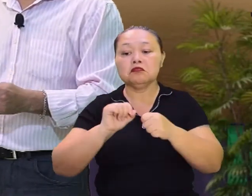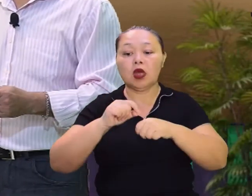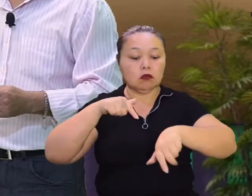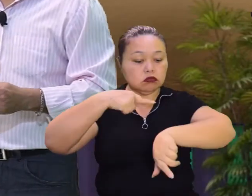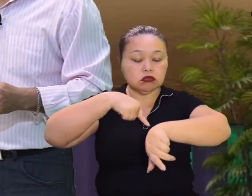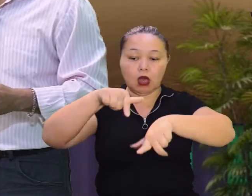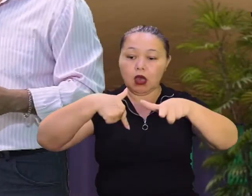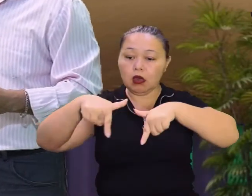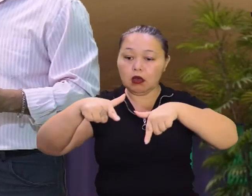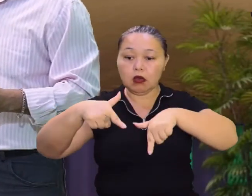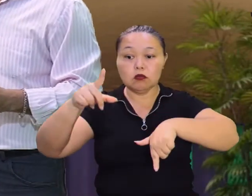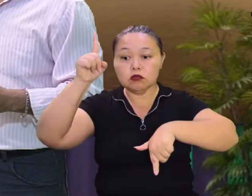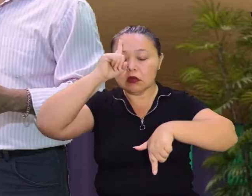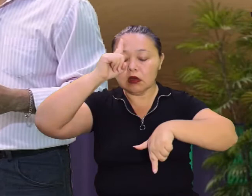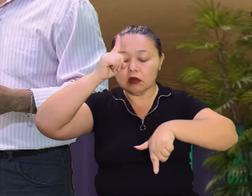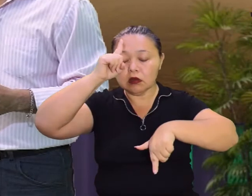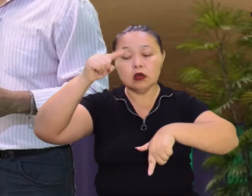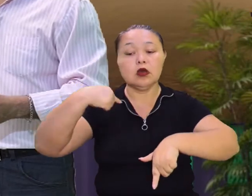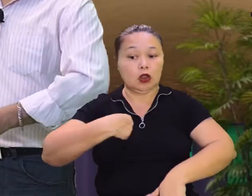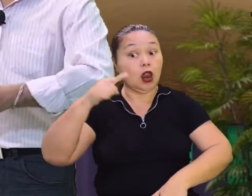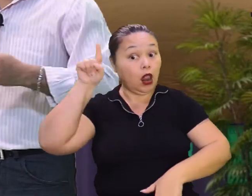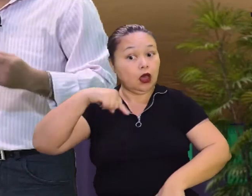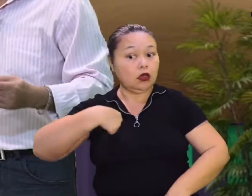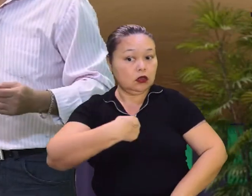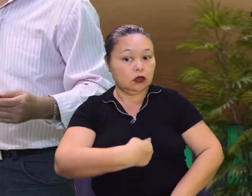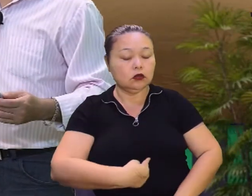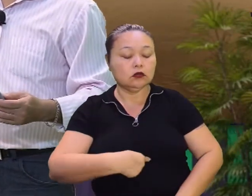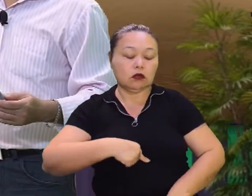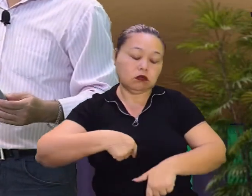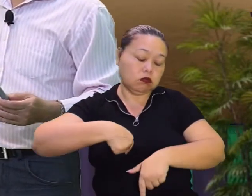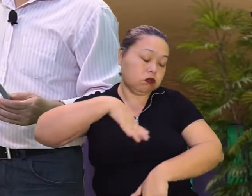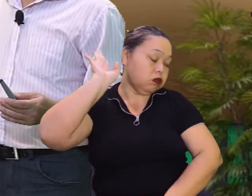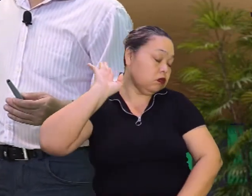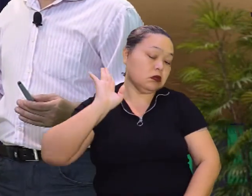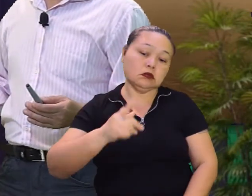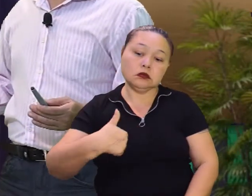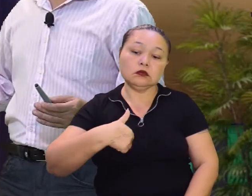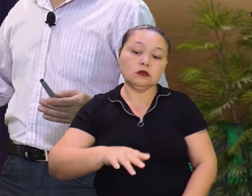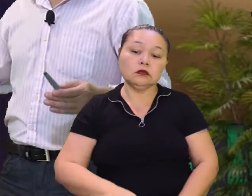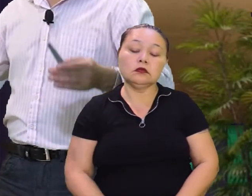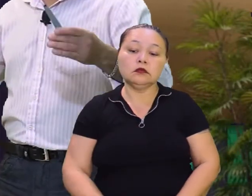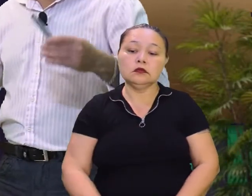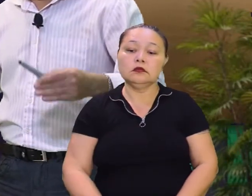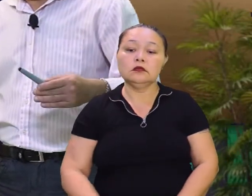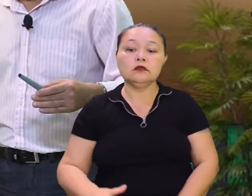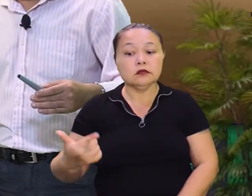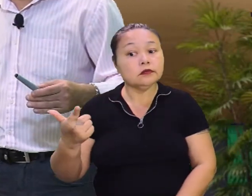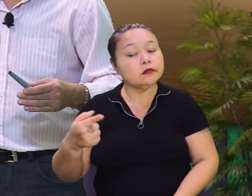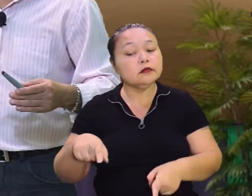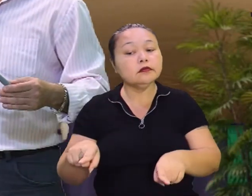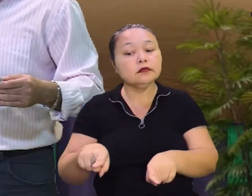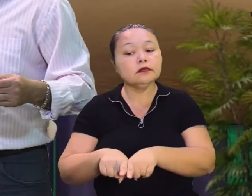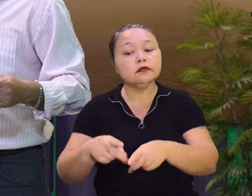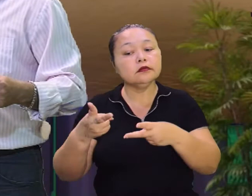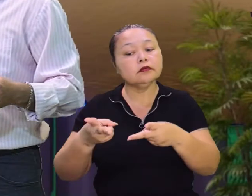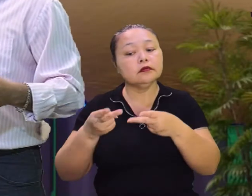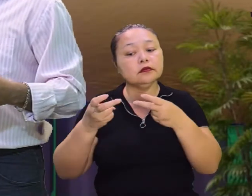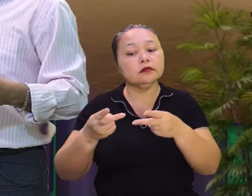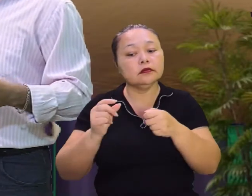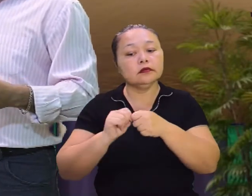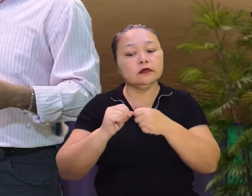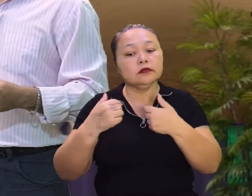a carga horária trabalhada diária do chinês é muito grande. É isso? Muito Então bem. tem essa também,